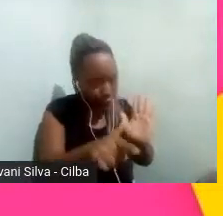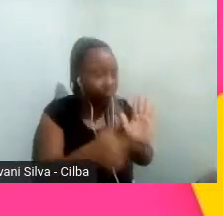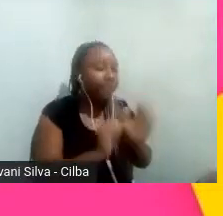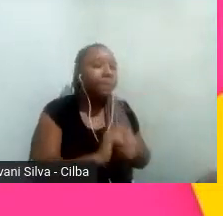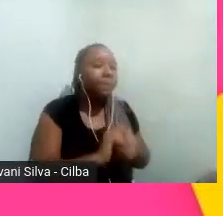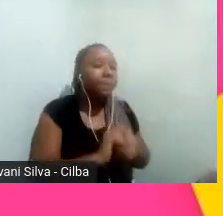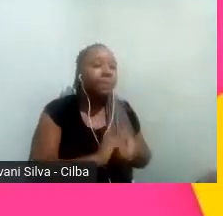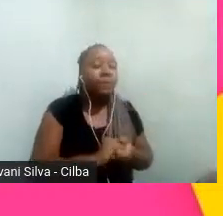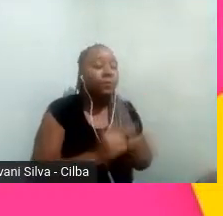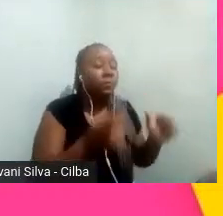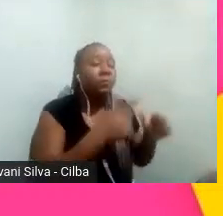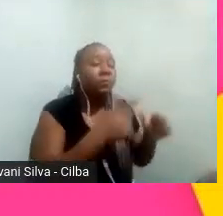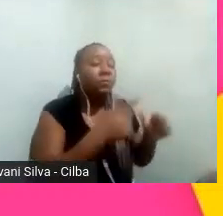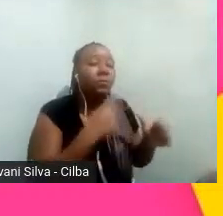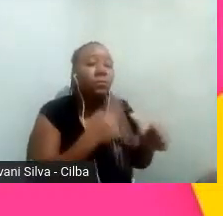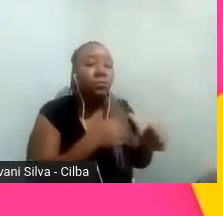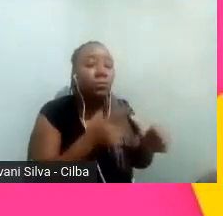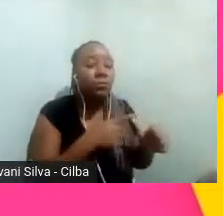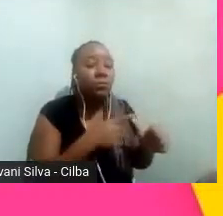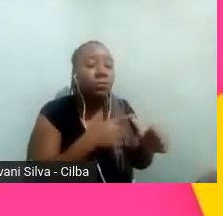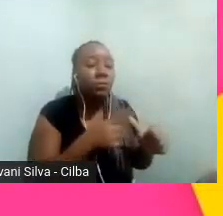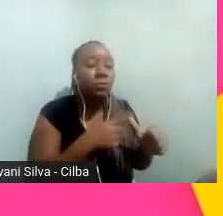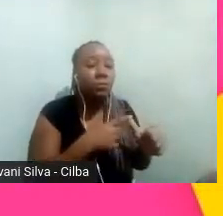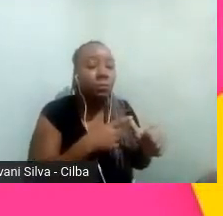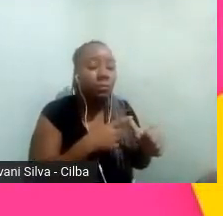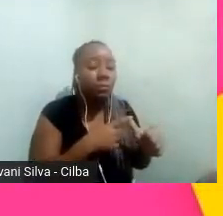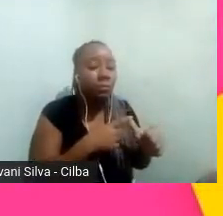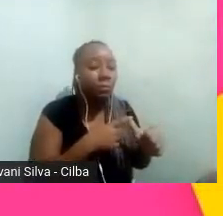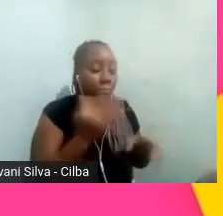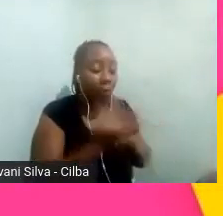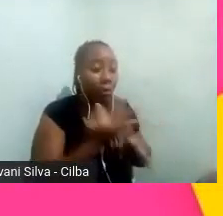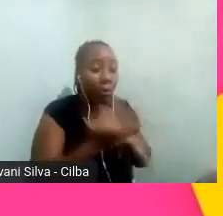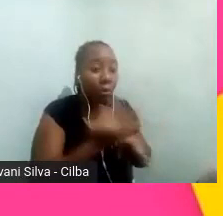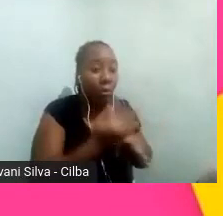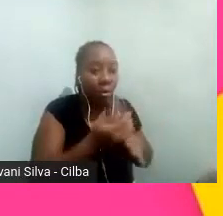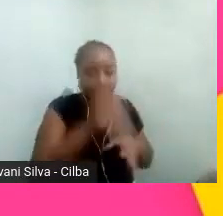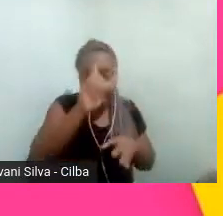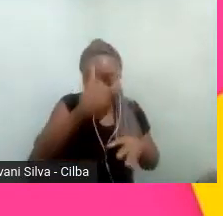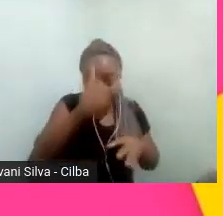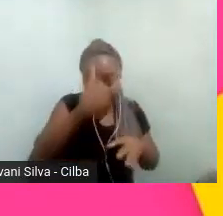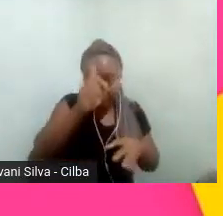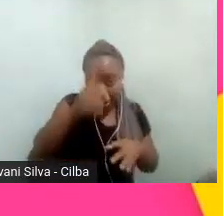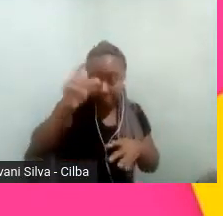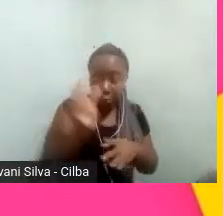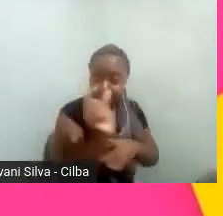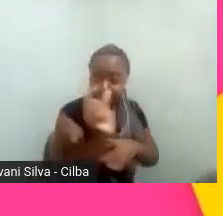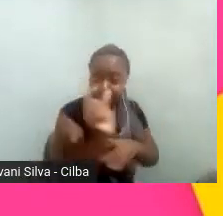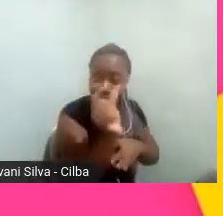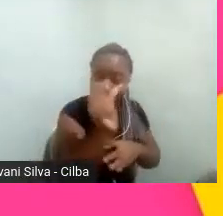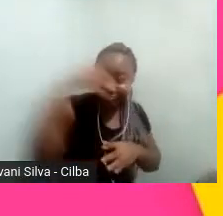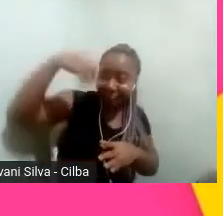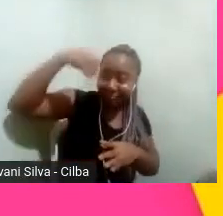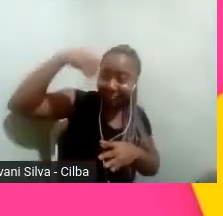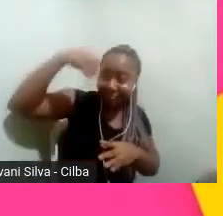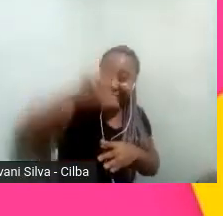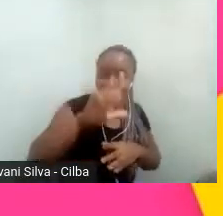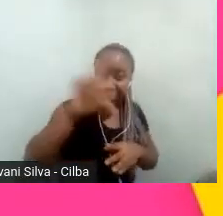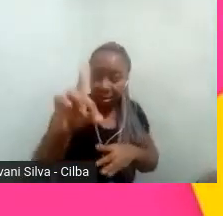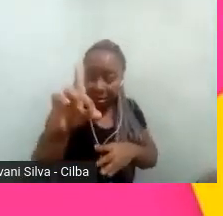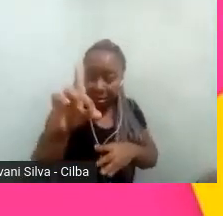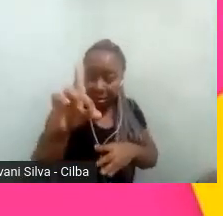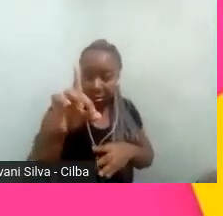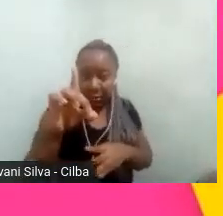primeira coisa, eu vou controlar um LED, apenas um LED. Para não ficar só a